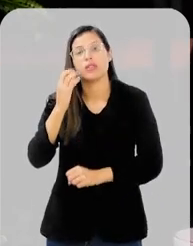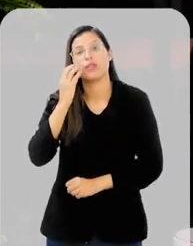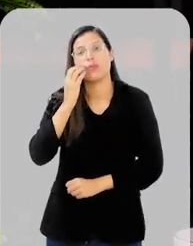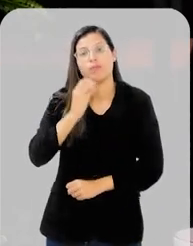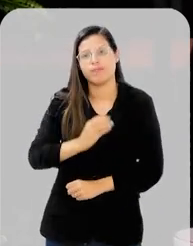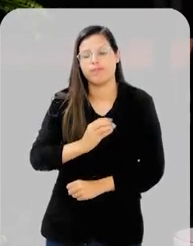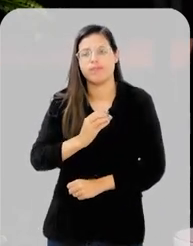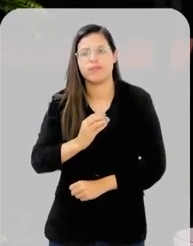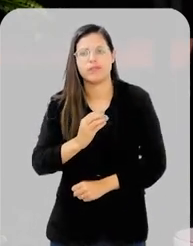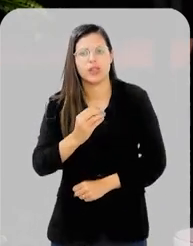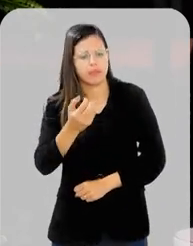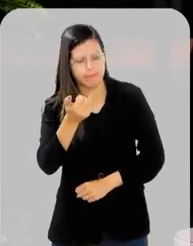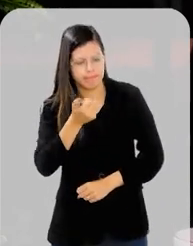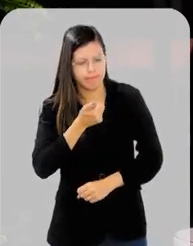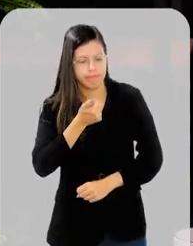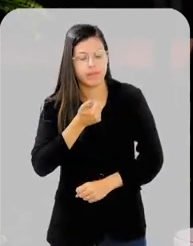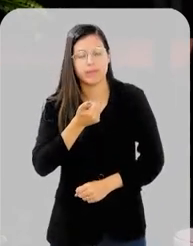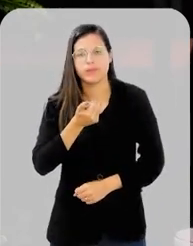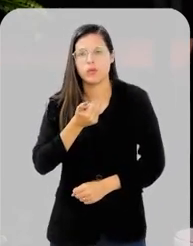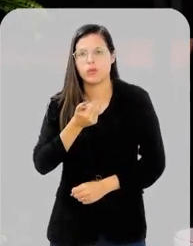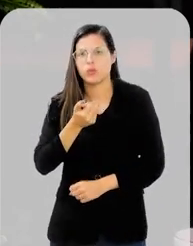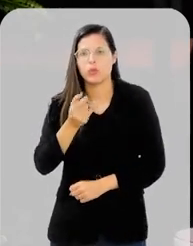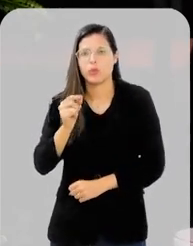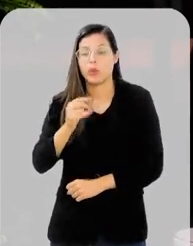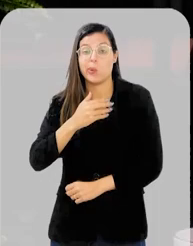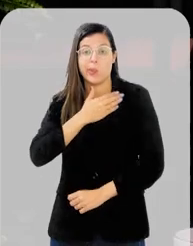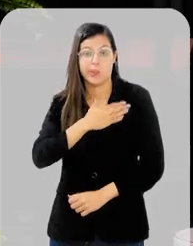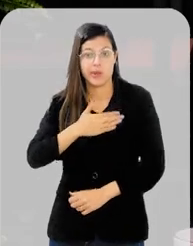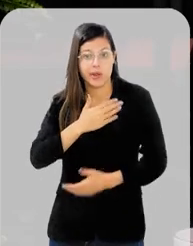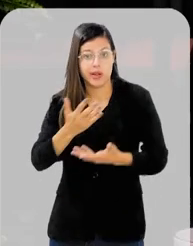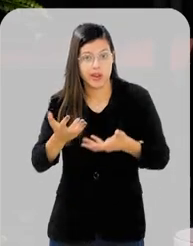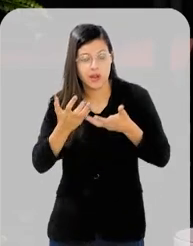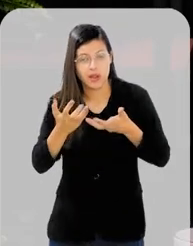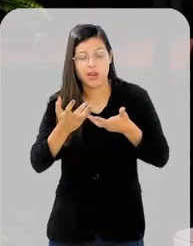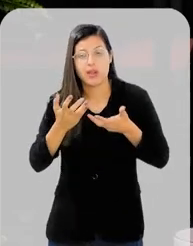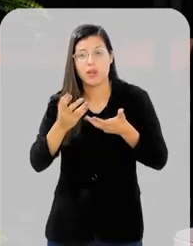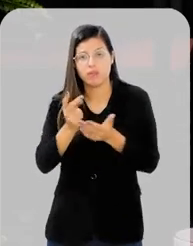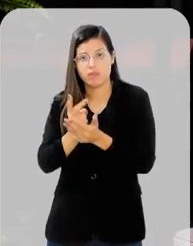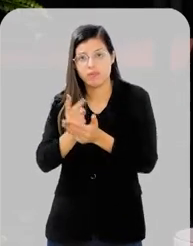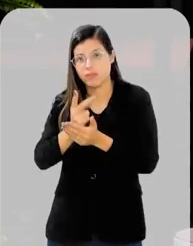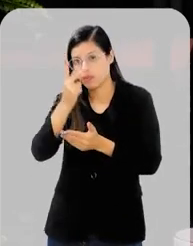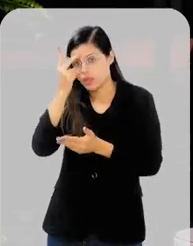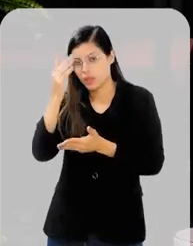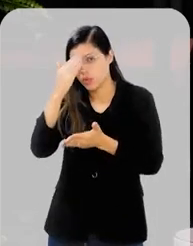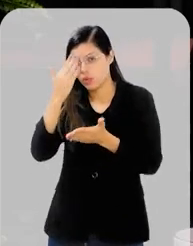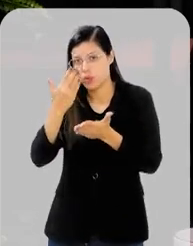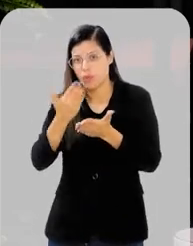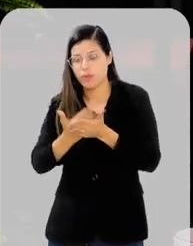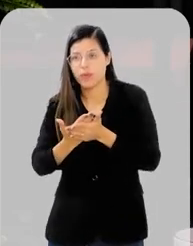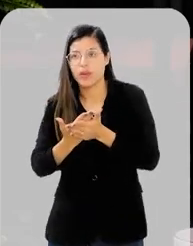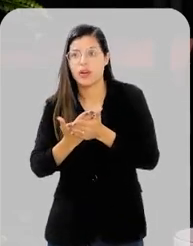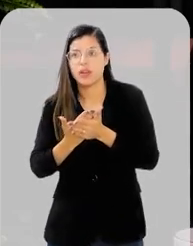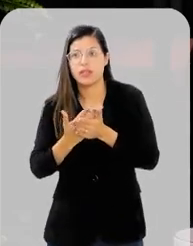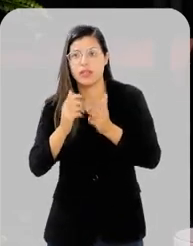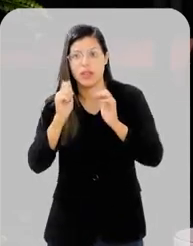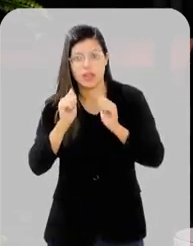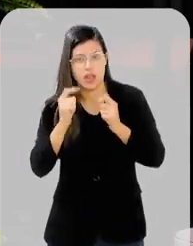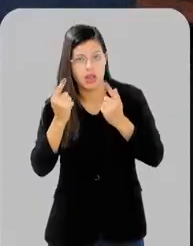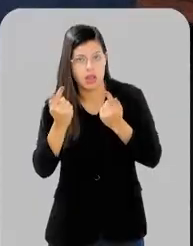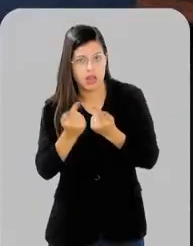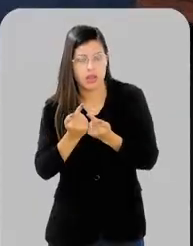disse para mim olha eu gostaria muito de continuar tendo pessoas de confiança na Assembleia